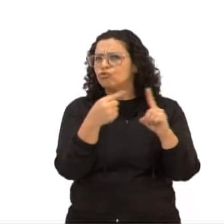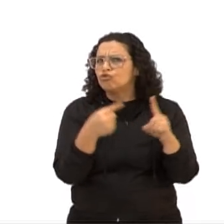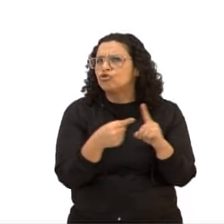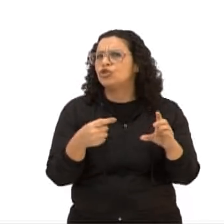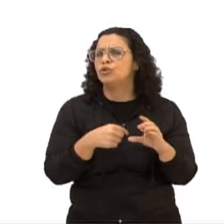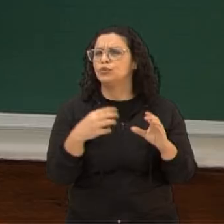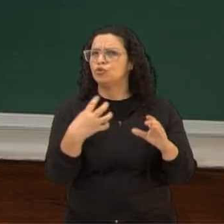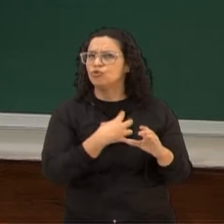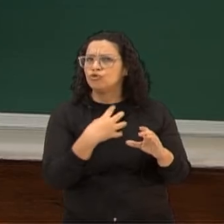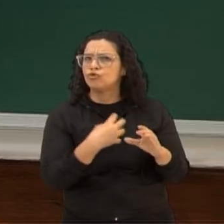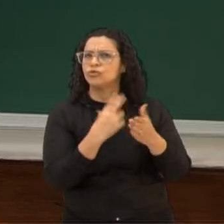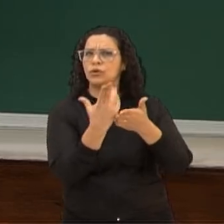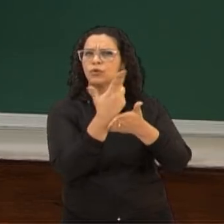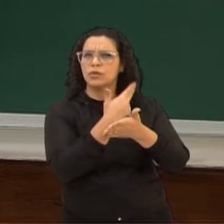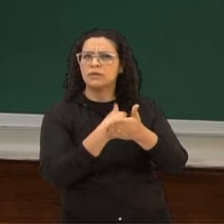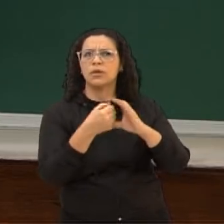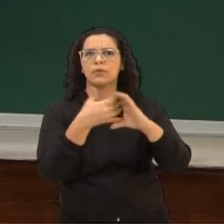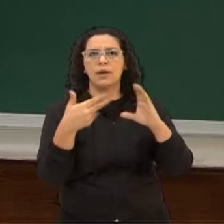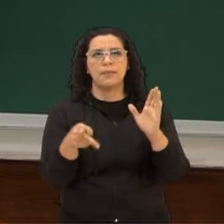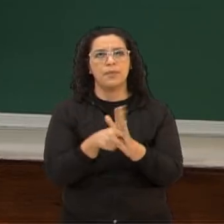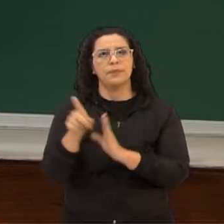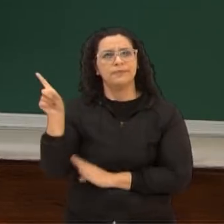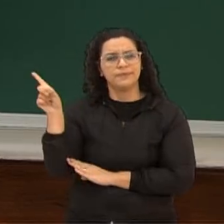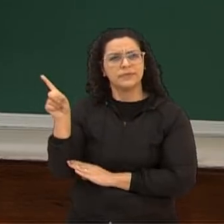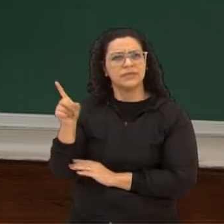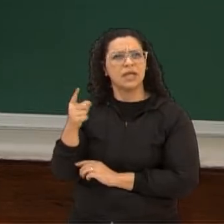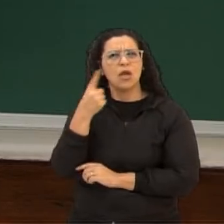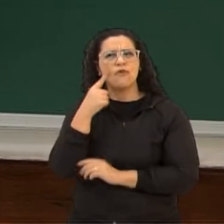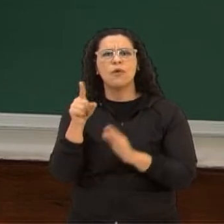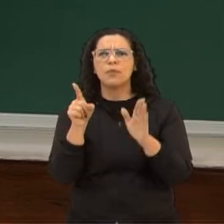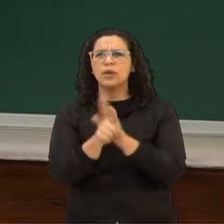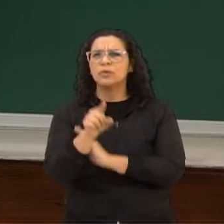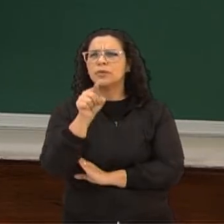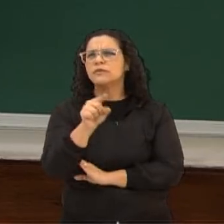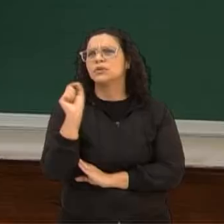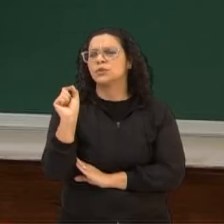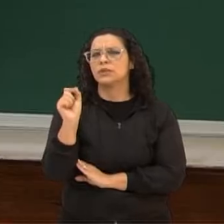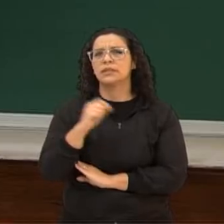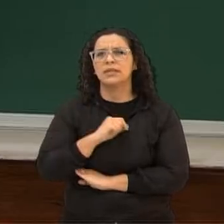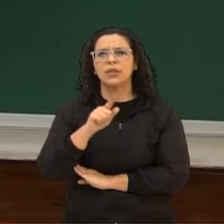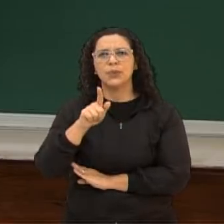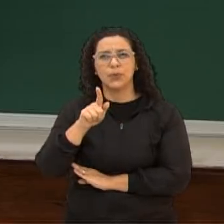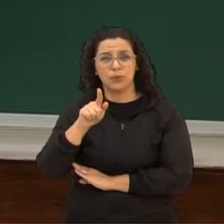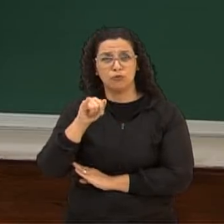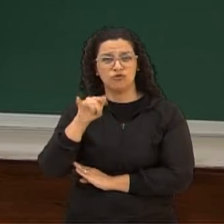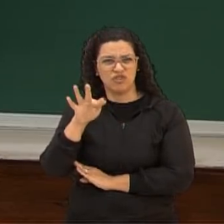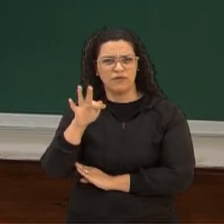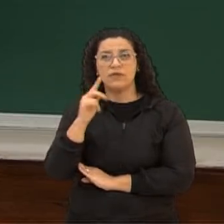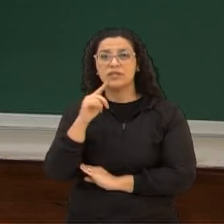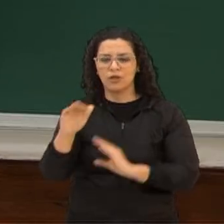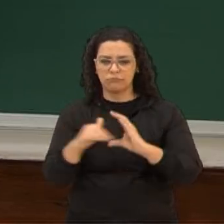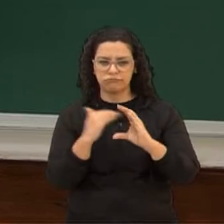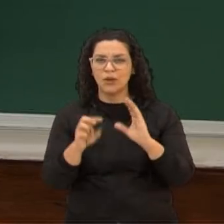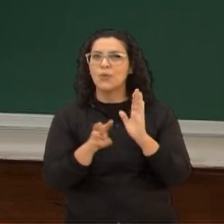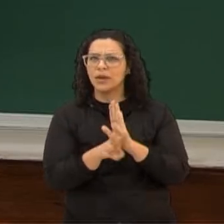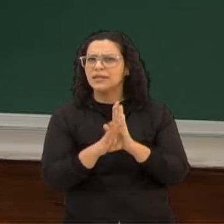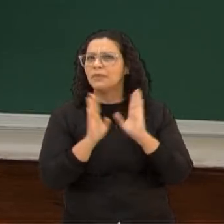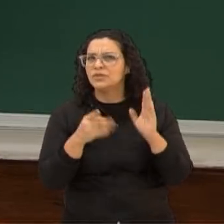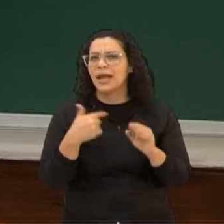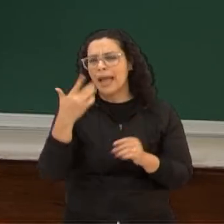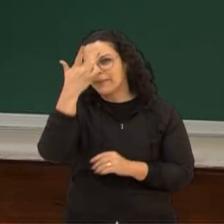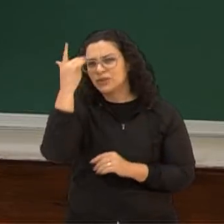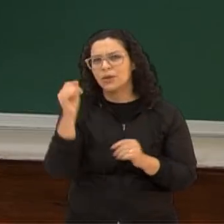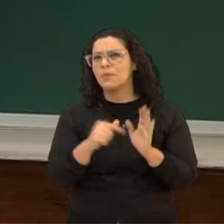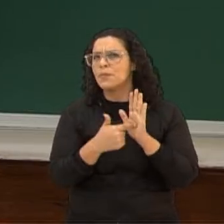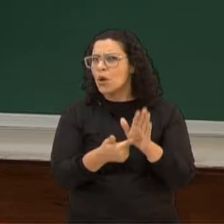as suas configurações, tá legal? Então, olha, a primeira coisa aqui que eu trouxe para vocês é um GIF, que eu acho que vocês já receberam isso no WhatsApp, quando alguém